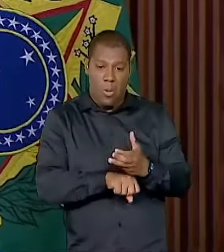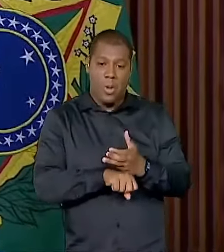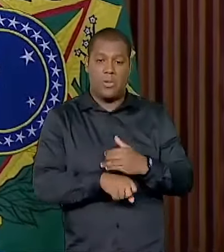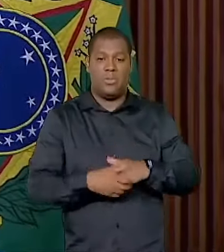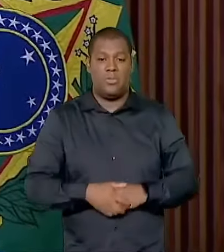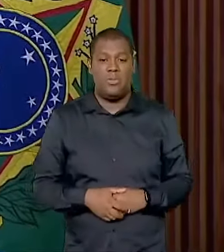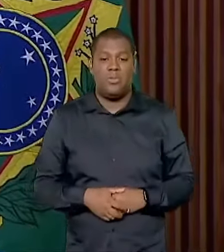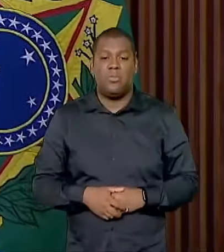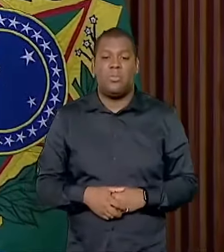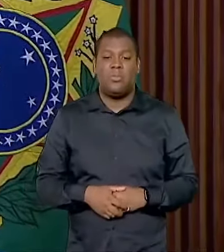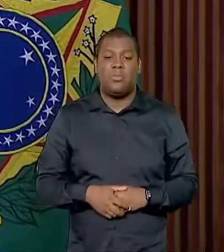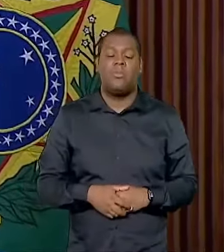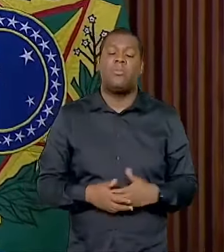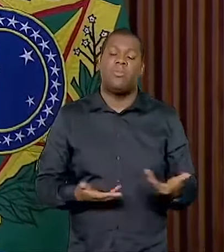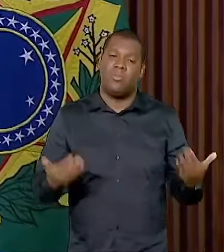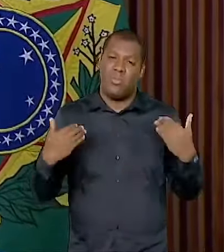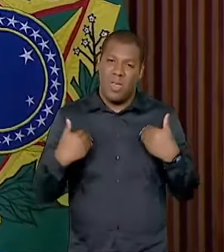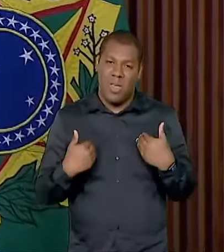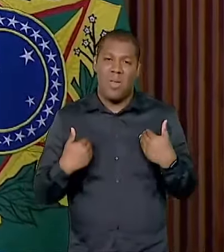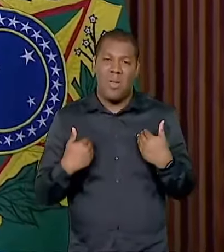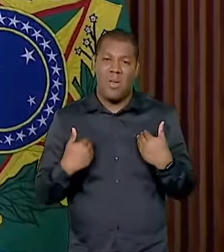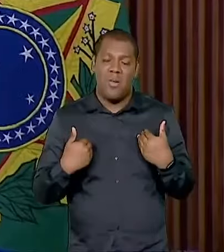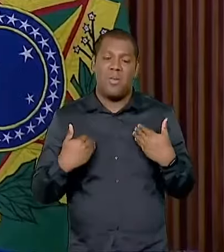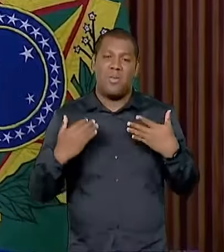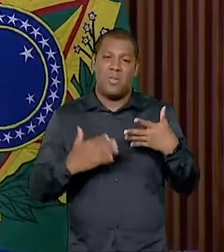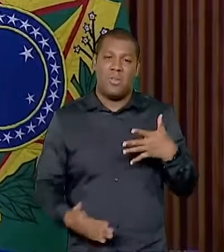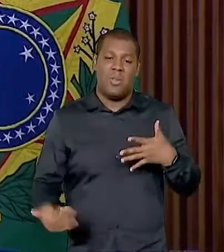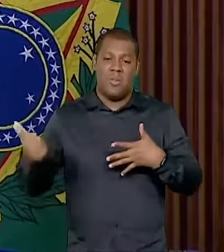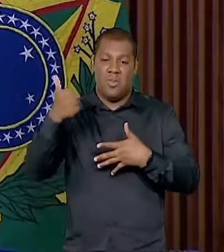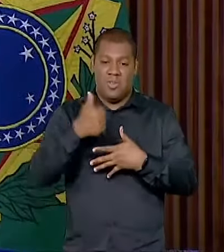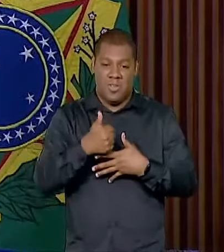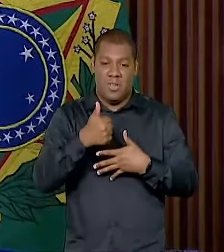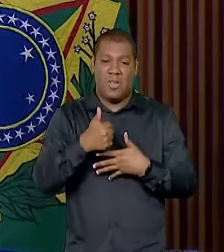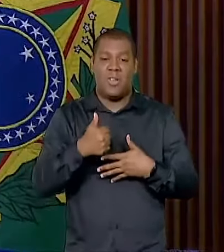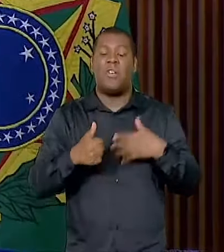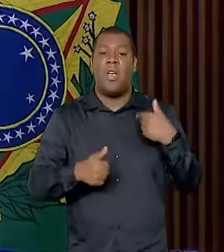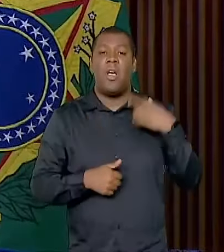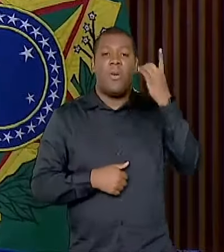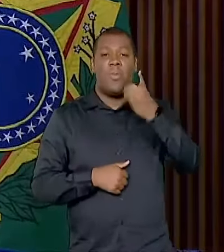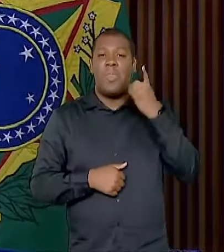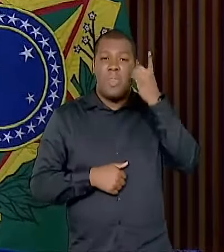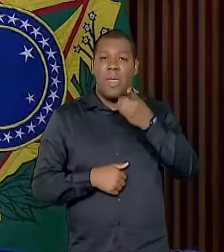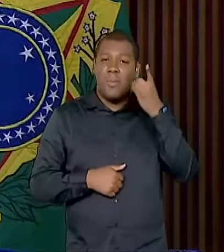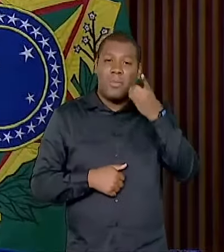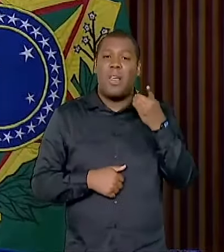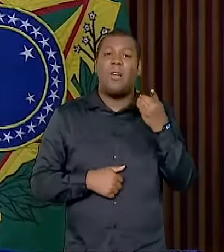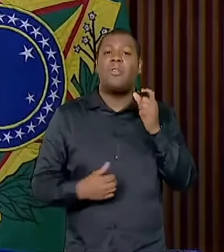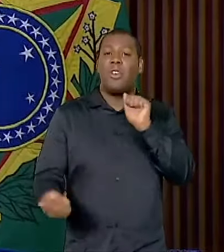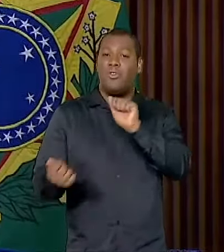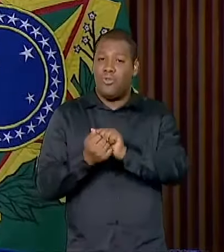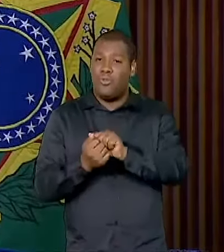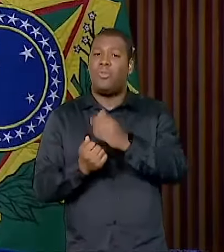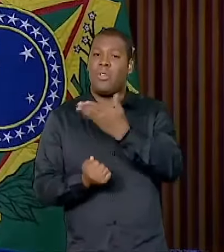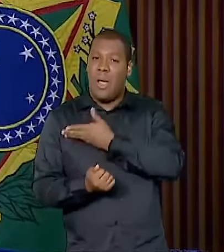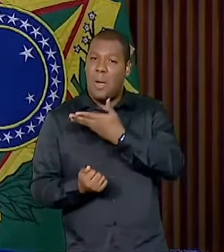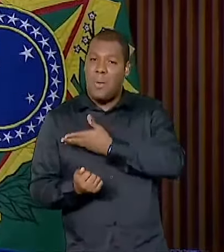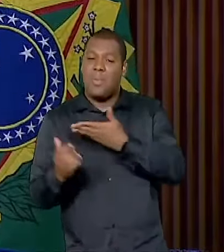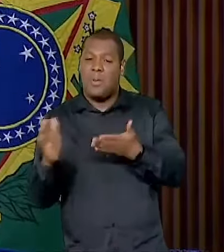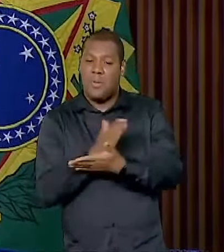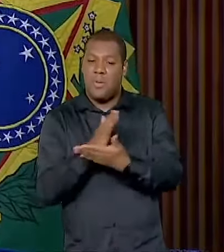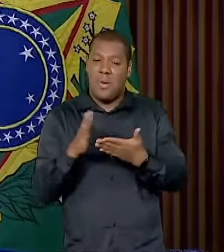tive o privilégio de aqui participar como deputado constituinte, junto com outros companheiros que estão aqui. E, por